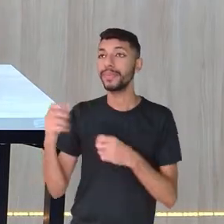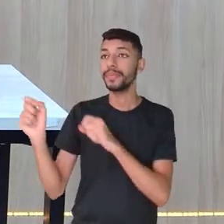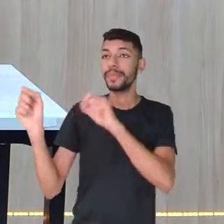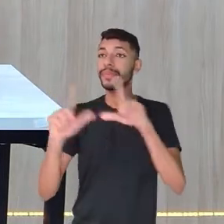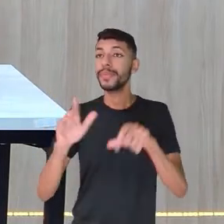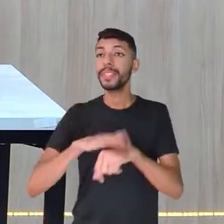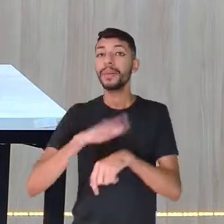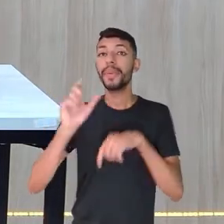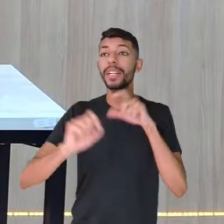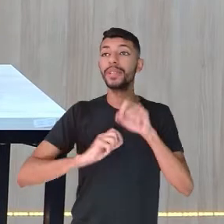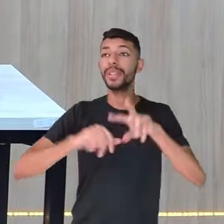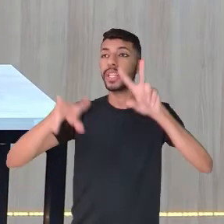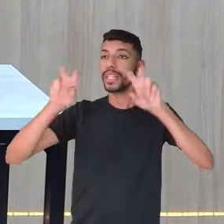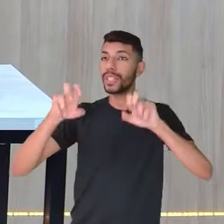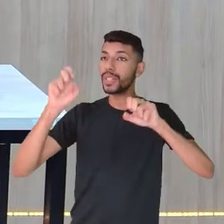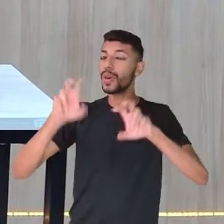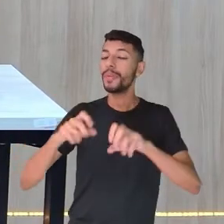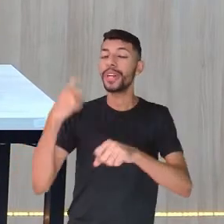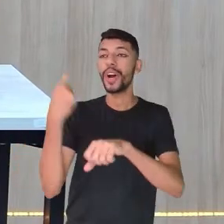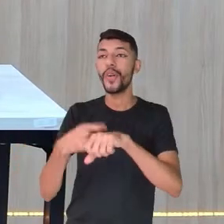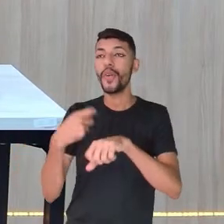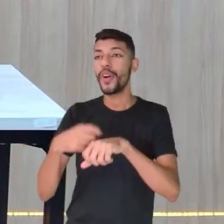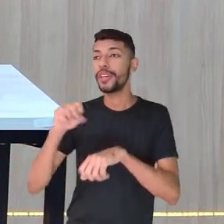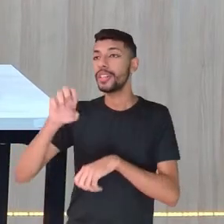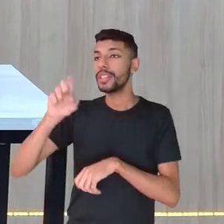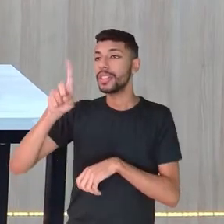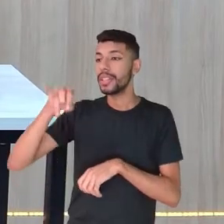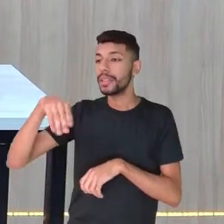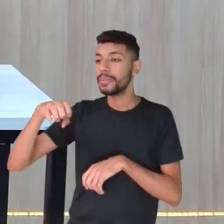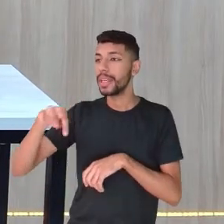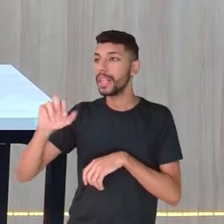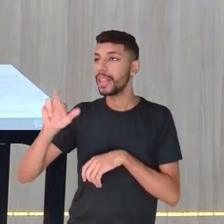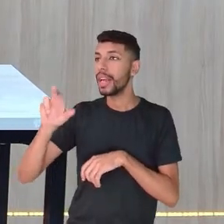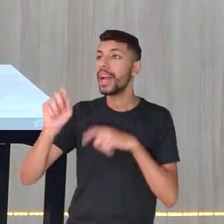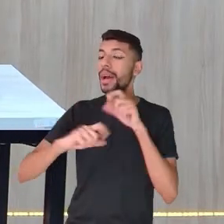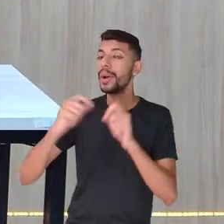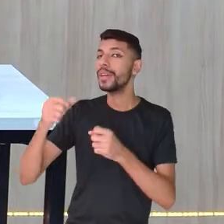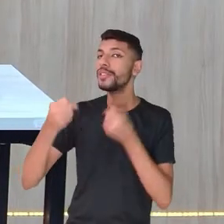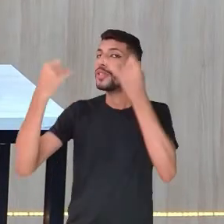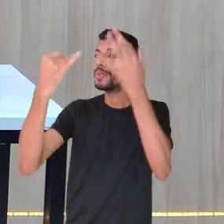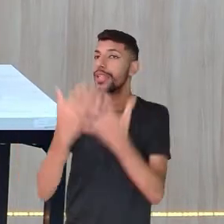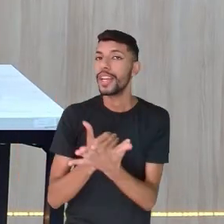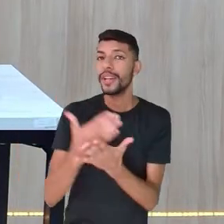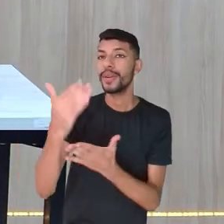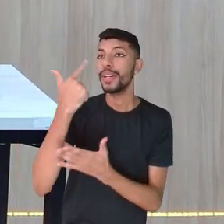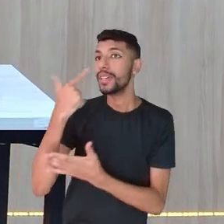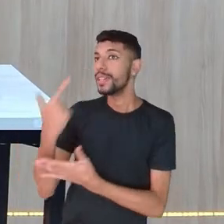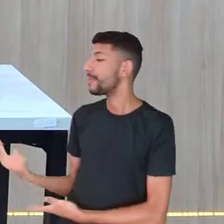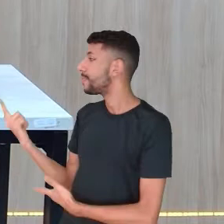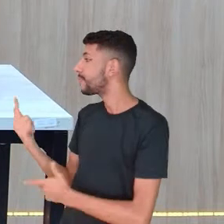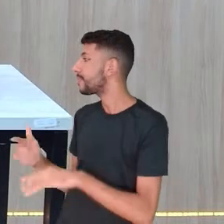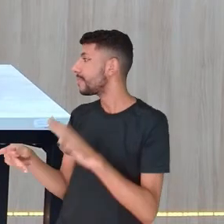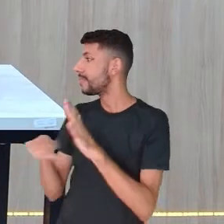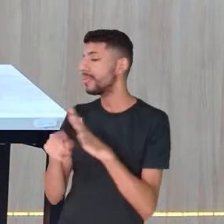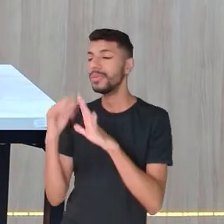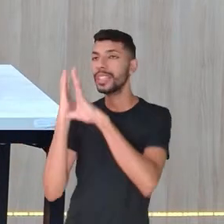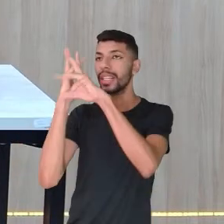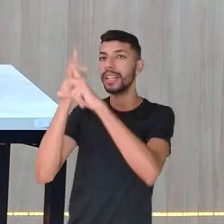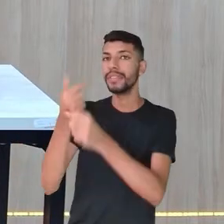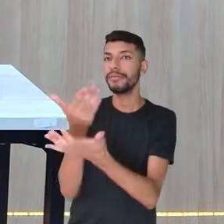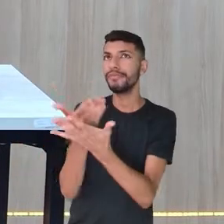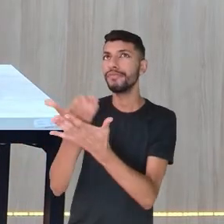a respeito das rochas sedimentares? O que eu falei no início, né? Quando eu trago a revisão da aula anterior, que eu falei